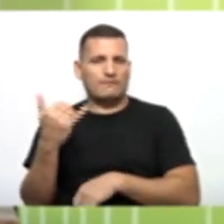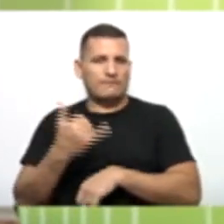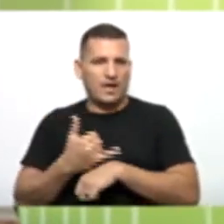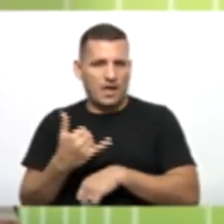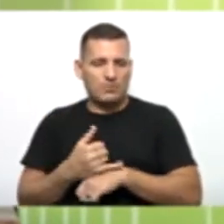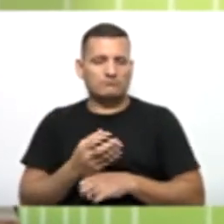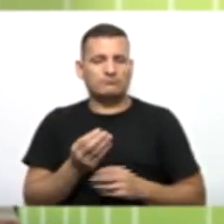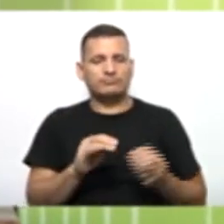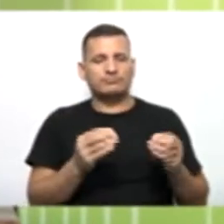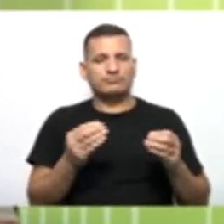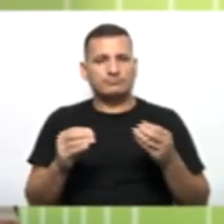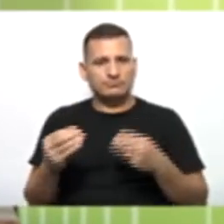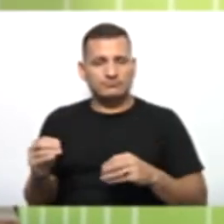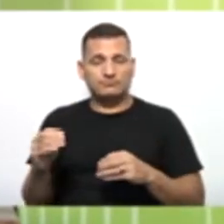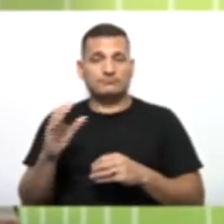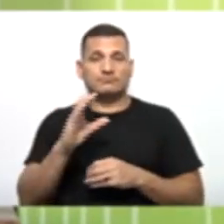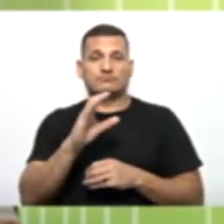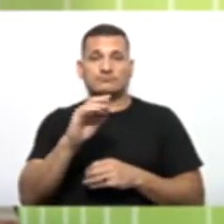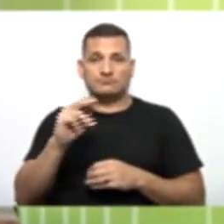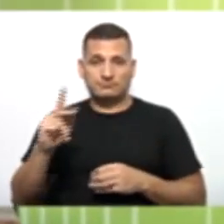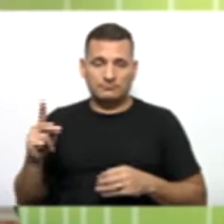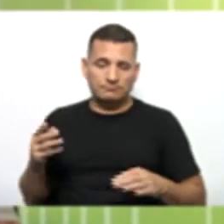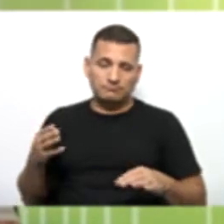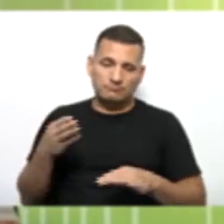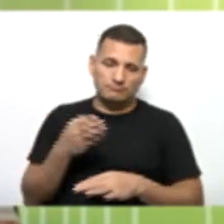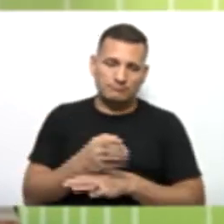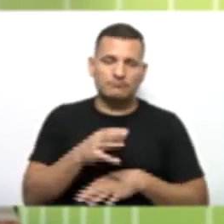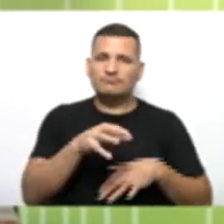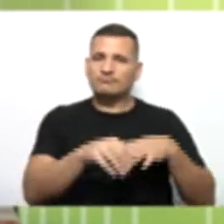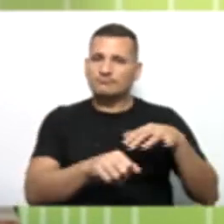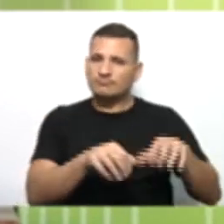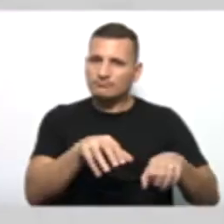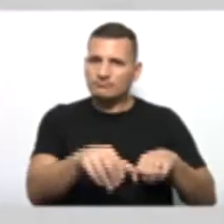esses materiais recicláveis para revenda.